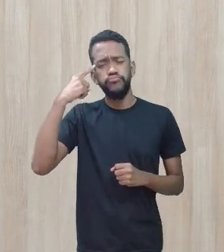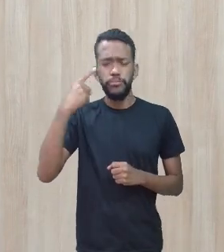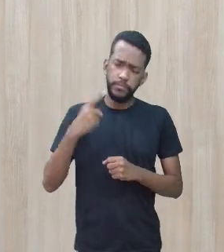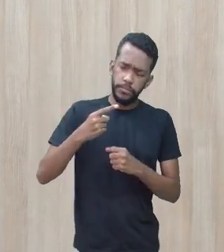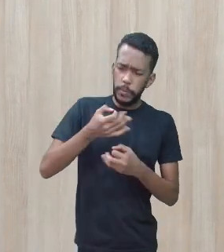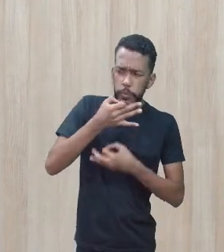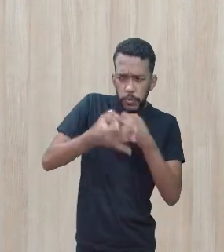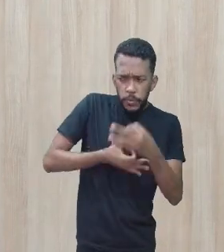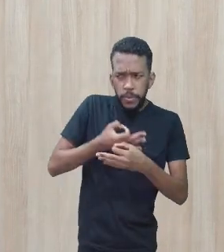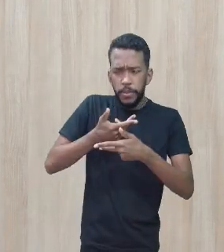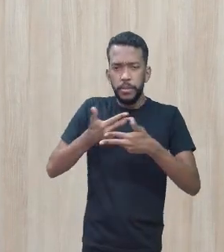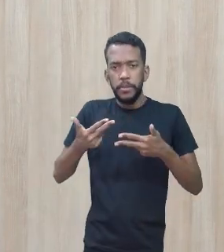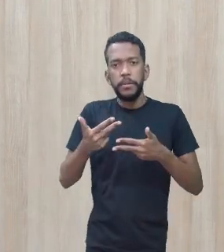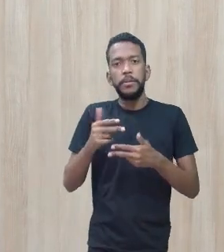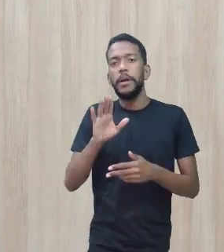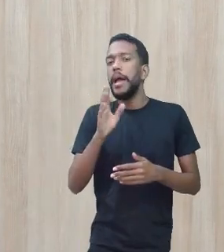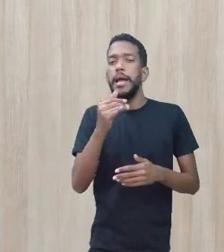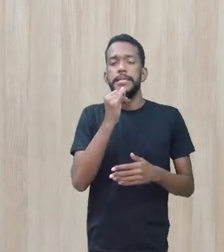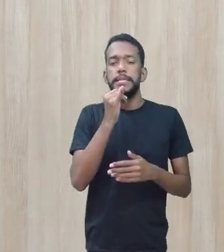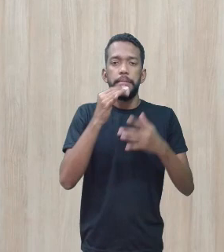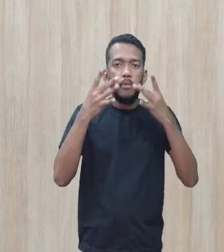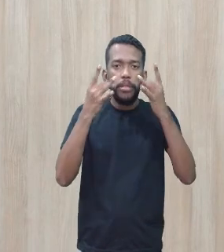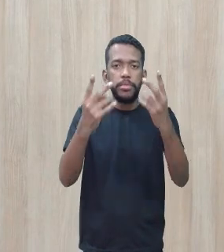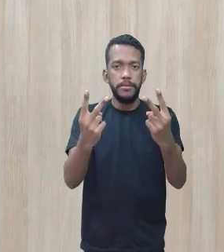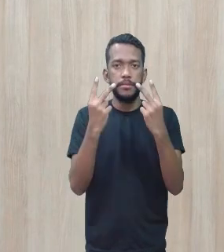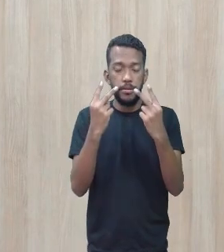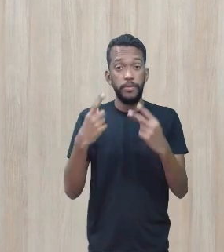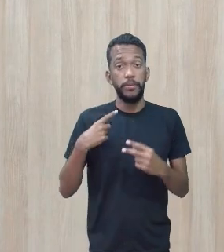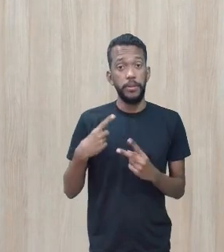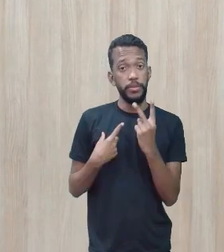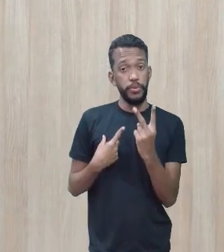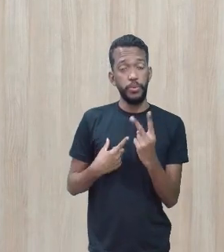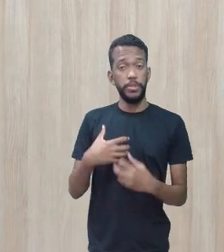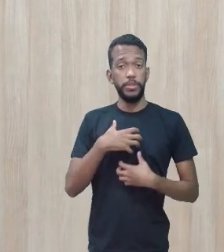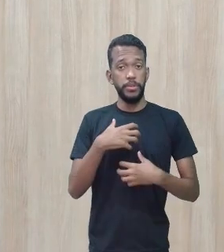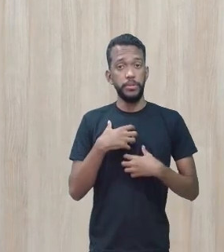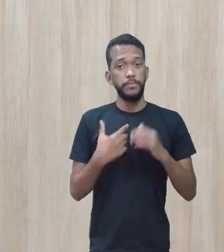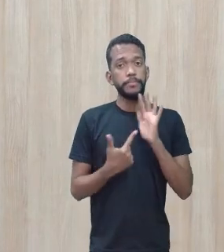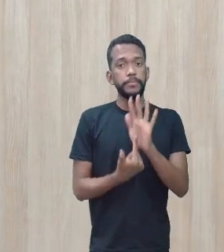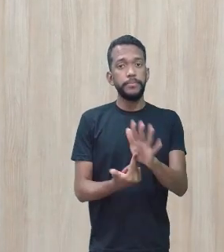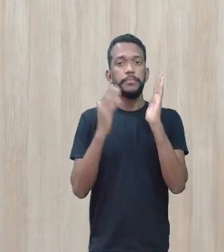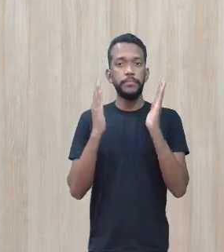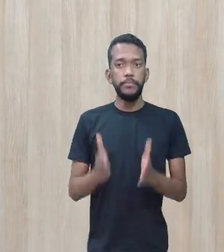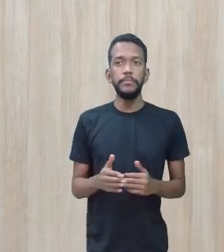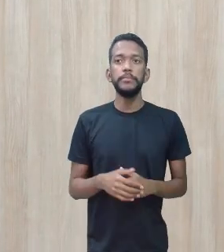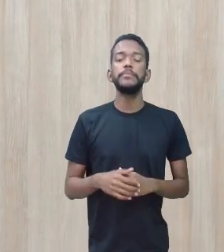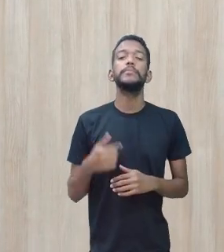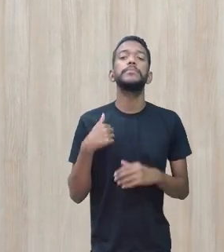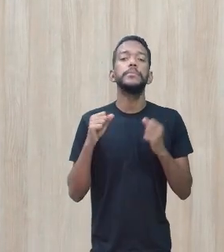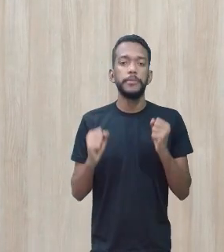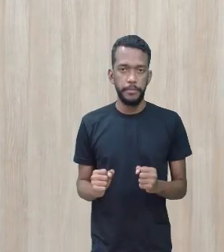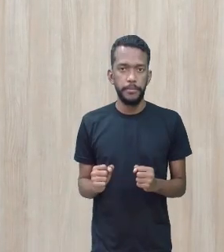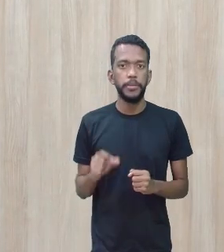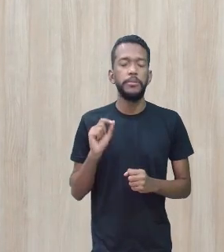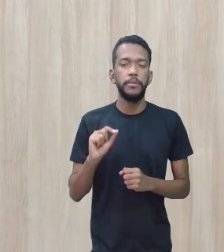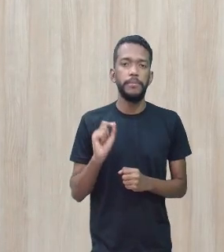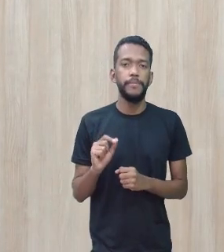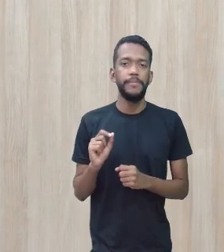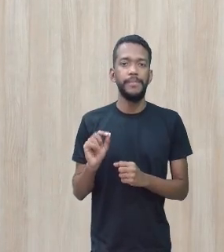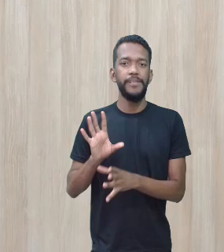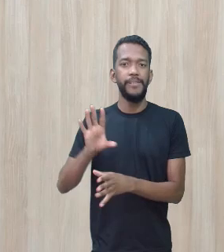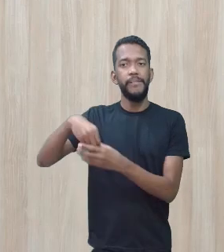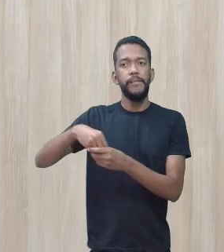aqui. Eu tenho 2 situações sendo apresentadas. Então, a primeira situação que esse gráfico está querendo passar para a gente é